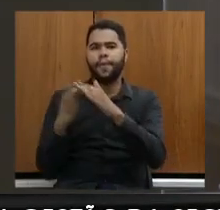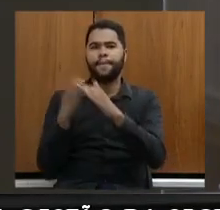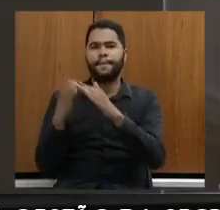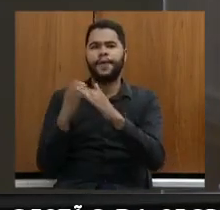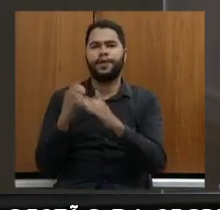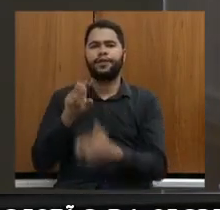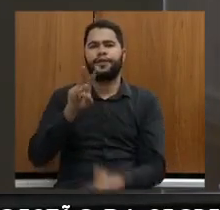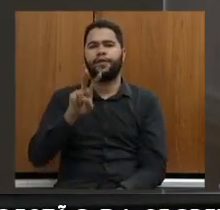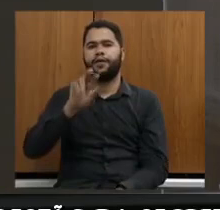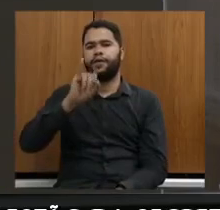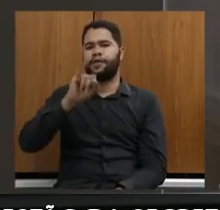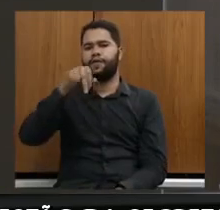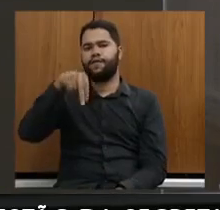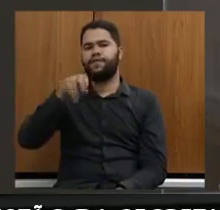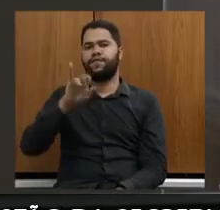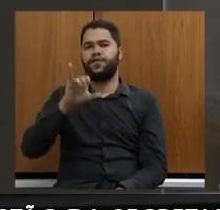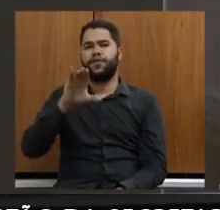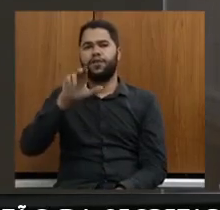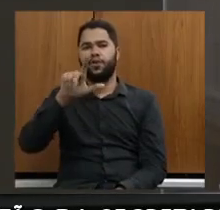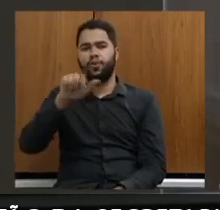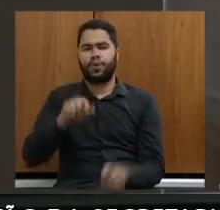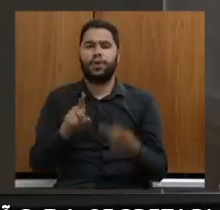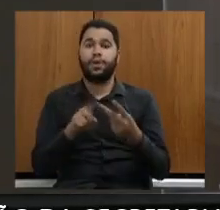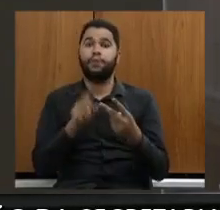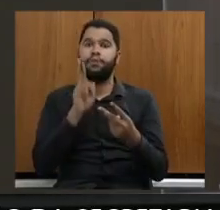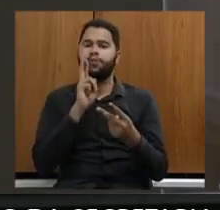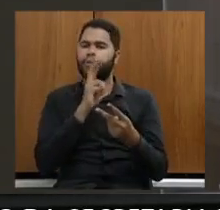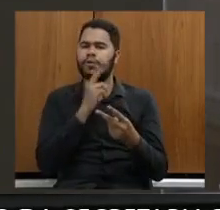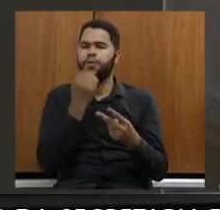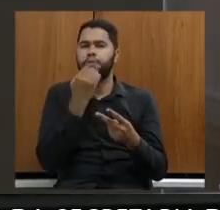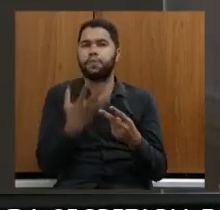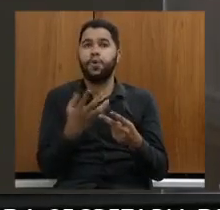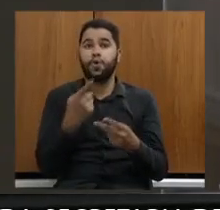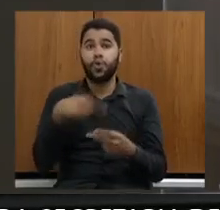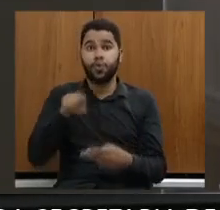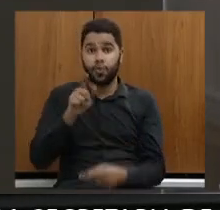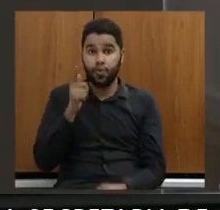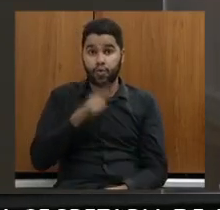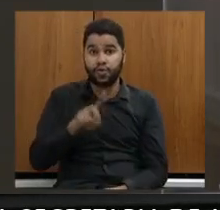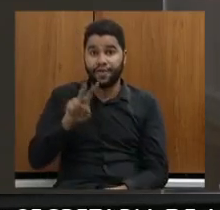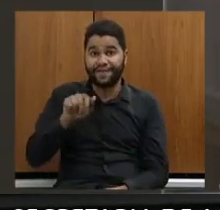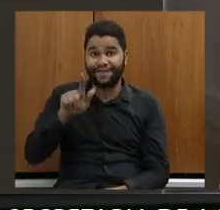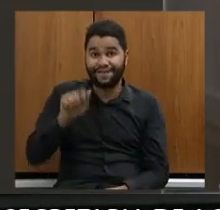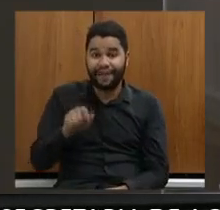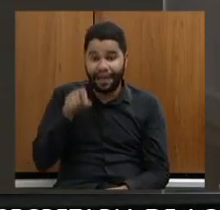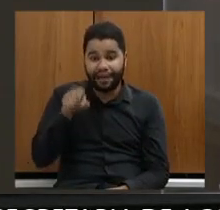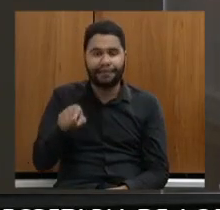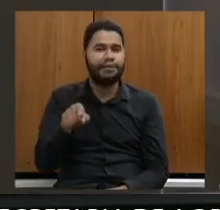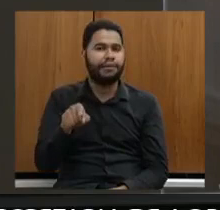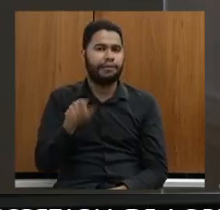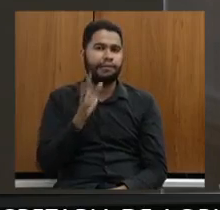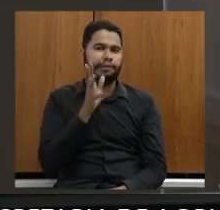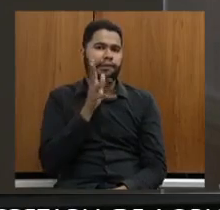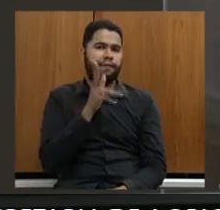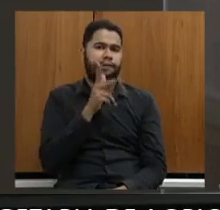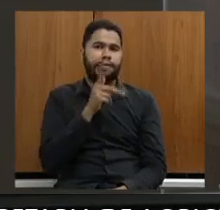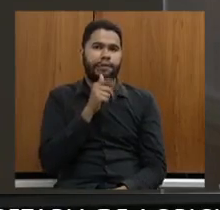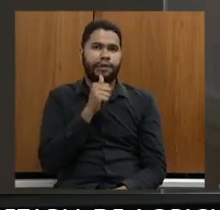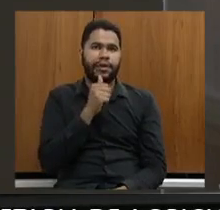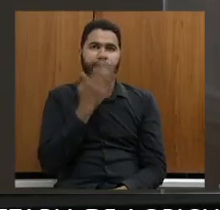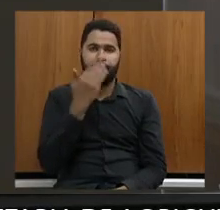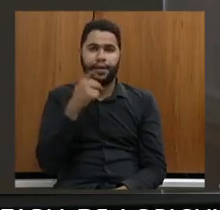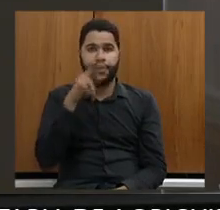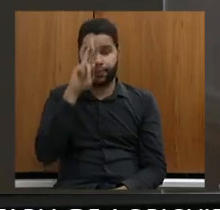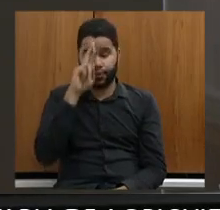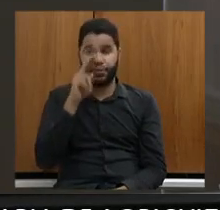já tem ali um belo restaurante já chega para hoje para você pegar uma vaga lá na chama Quinta do Camargo se chegar lá hoje para